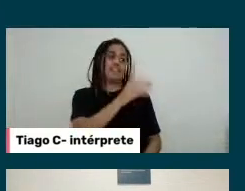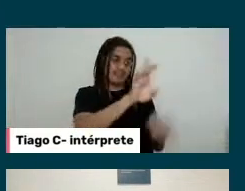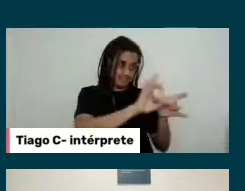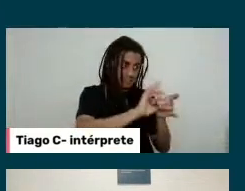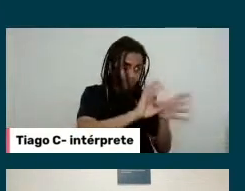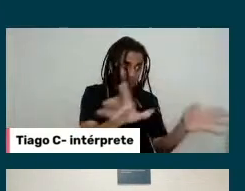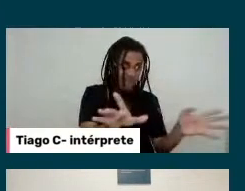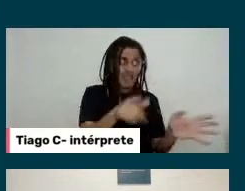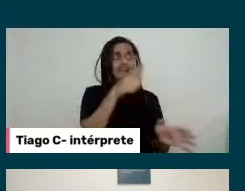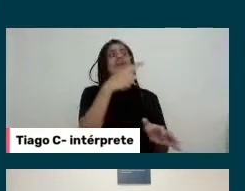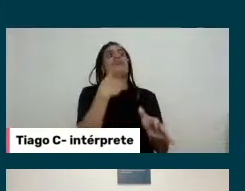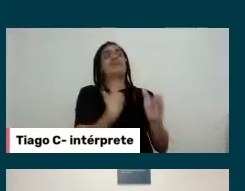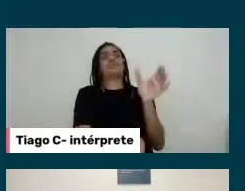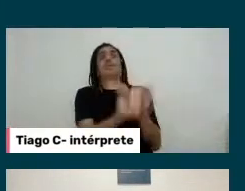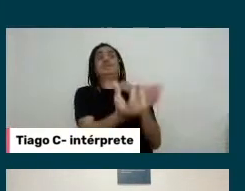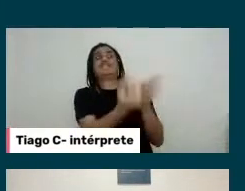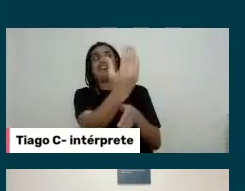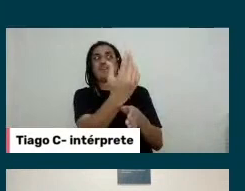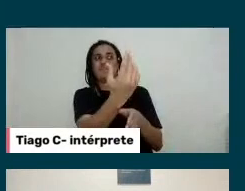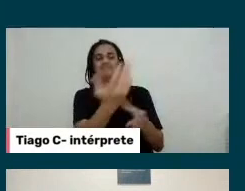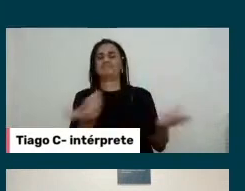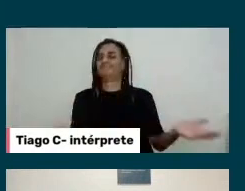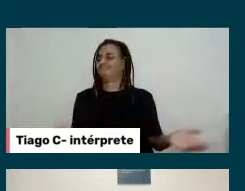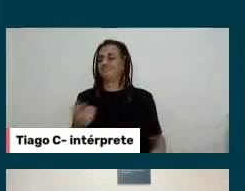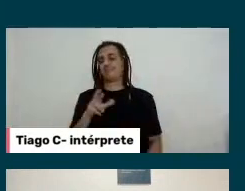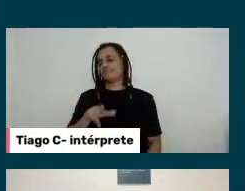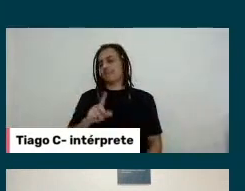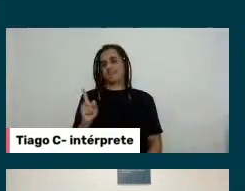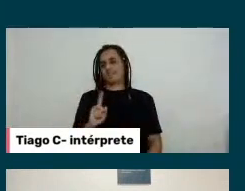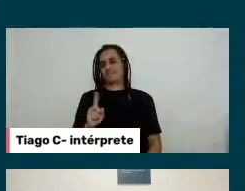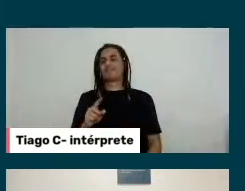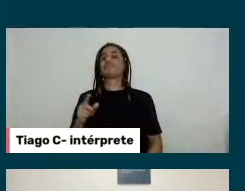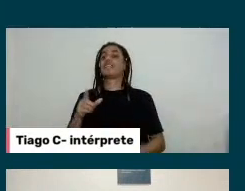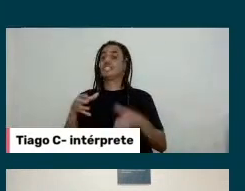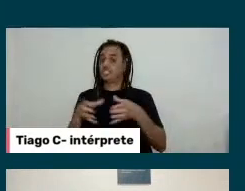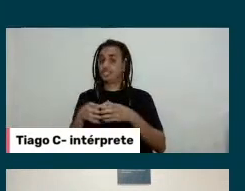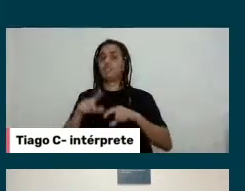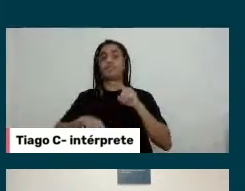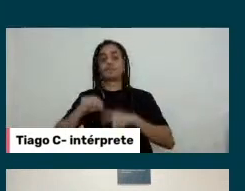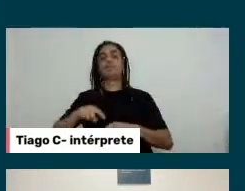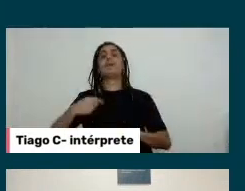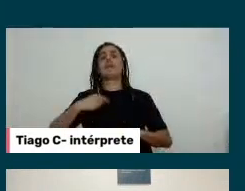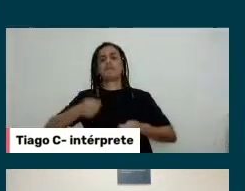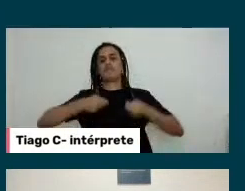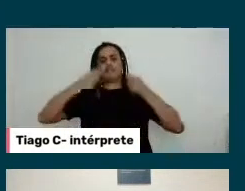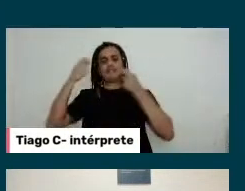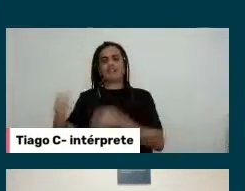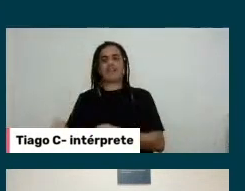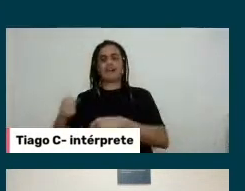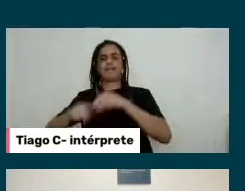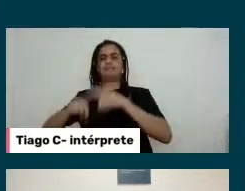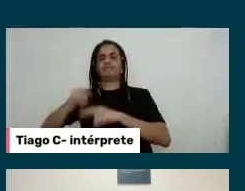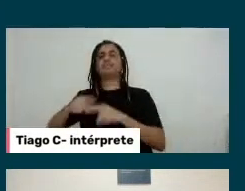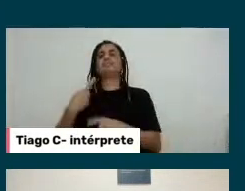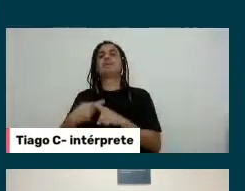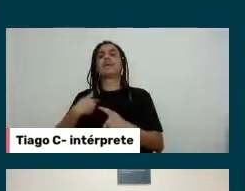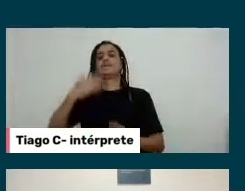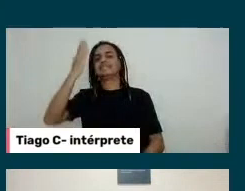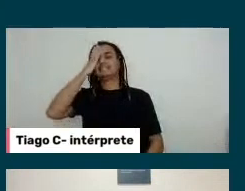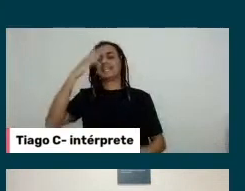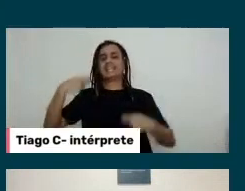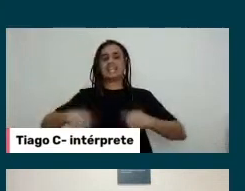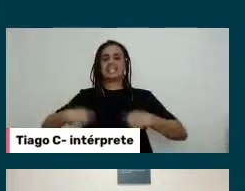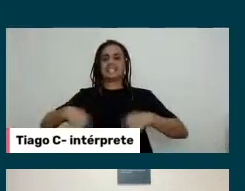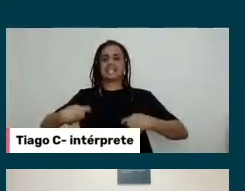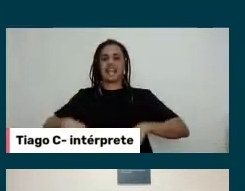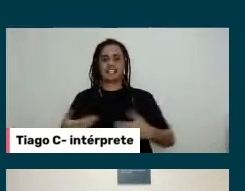coisa em produção. Isso não é time de produto. Time de produto eu vou conseguir entregar o produto porque eu sei a necessidade de negócio. Se eu não consigo fazer